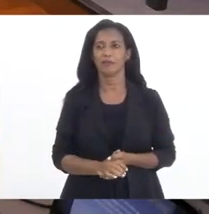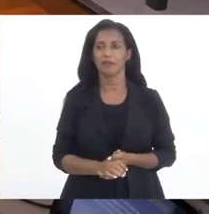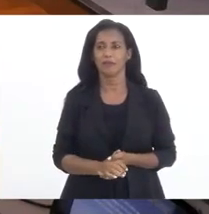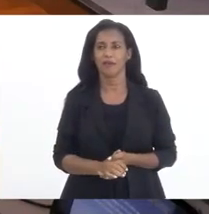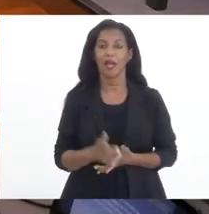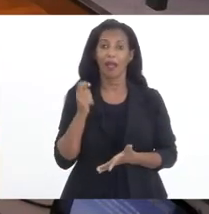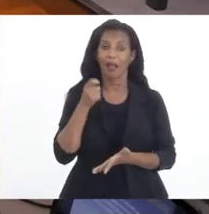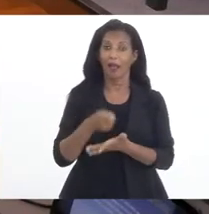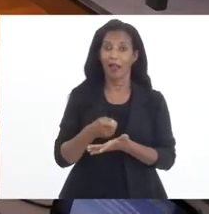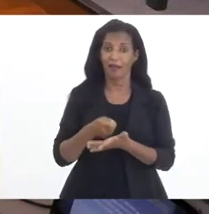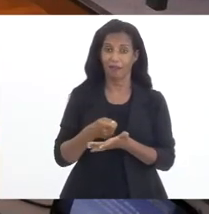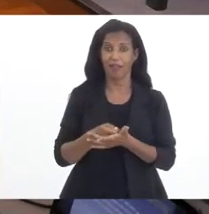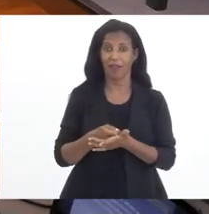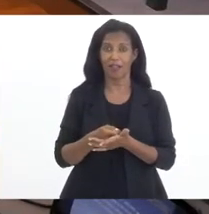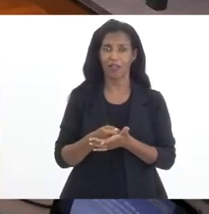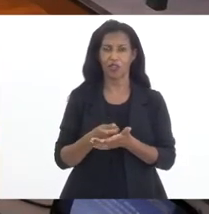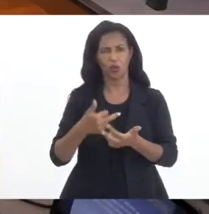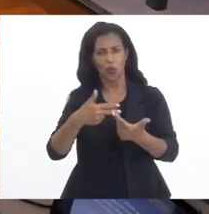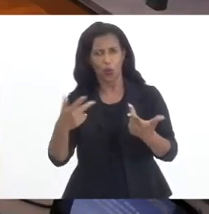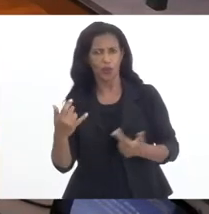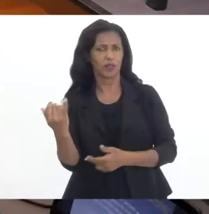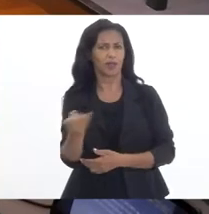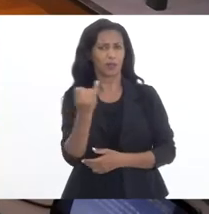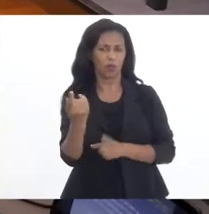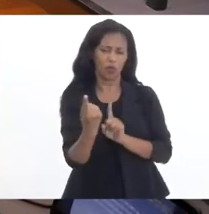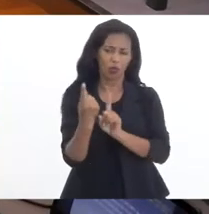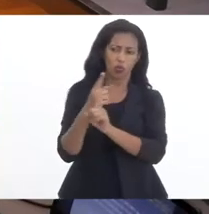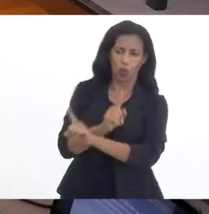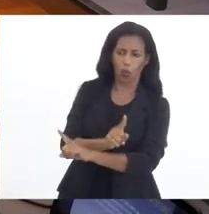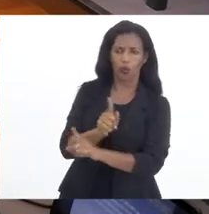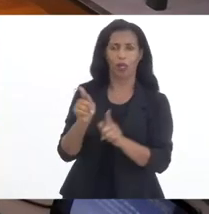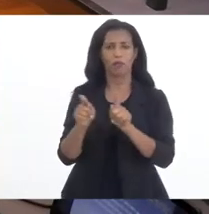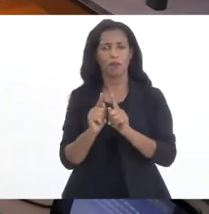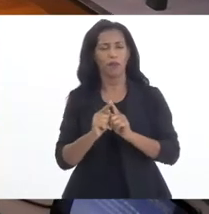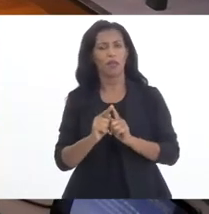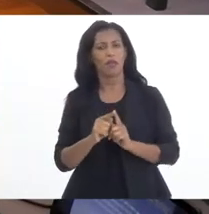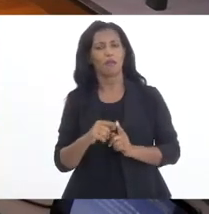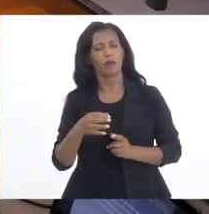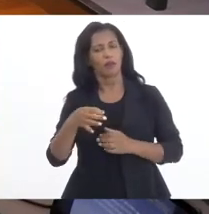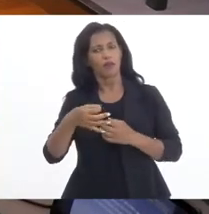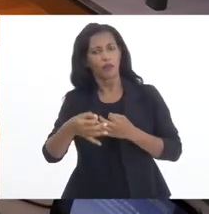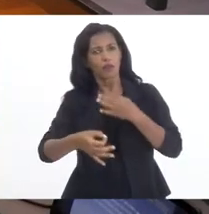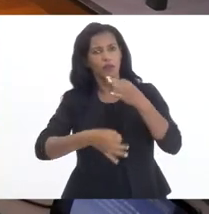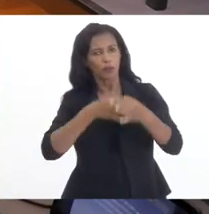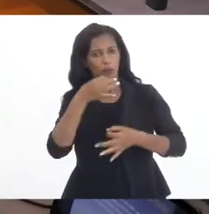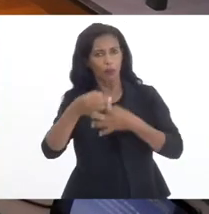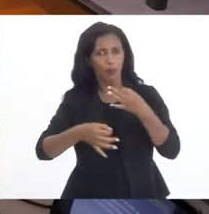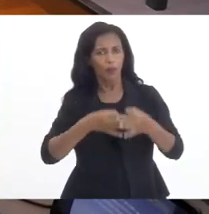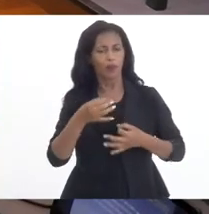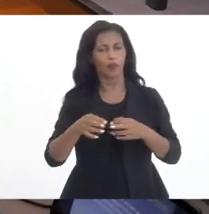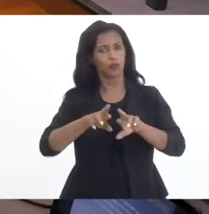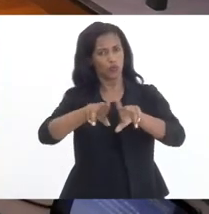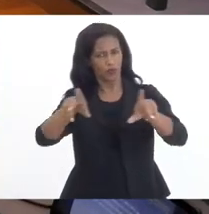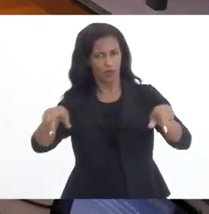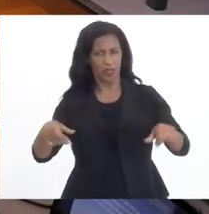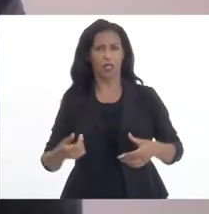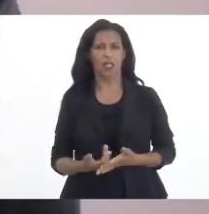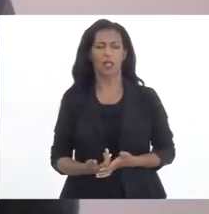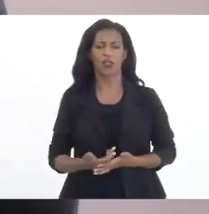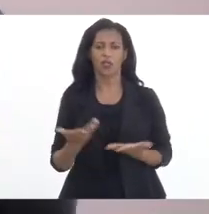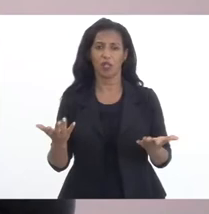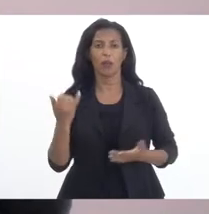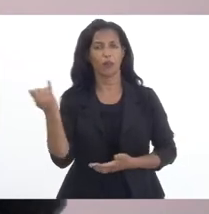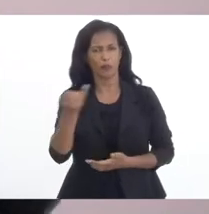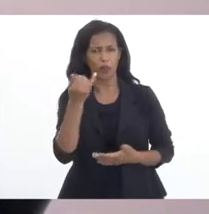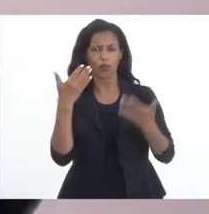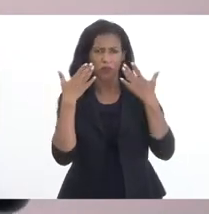Tentei garantir que falassem argumentos favoráveis, argumentos contrários, para que fosse uma audiência, né, plural. A gente tem posições diferentes, então é importante que elas